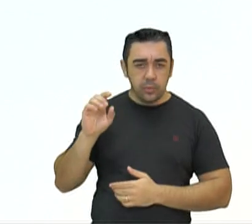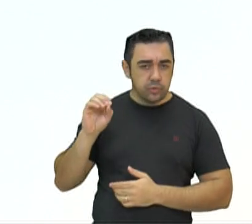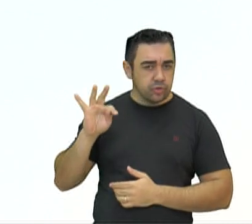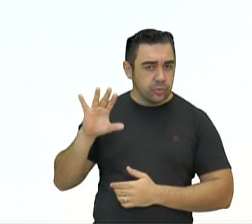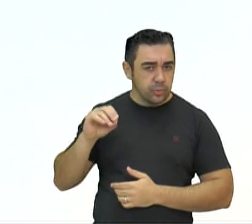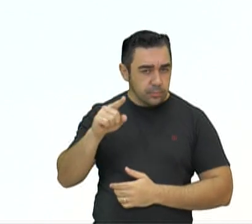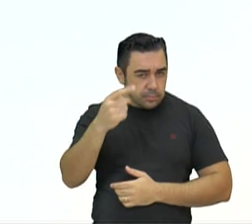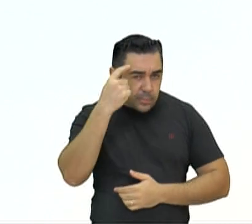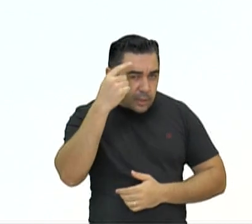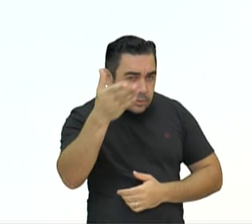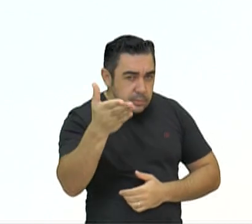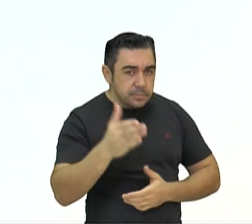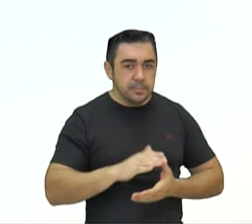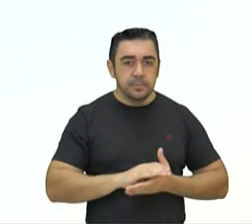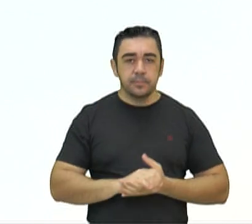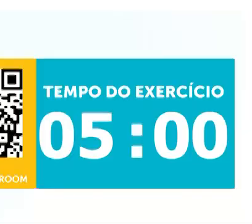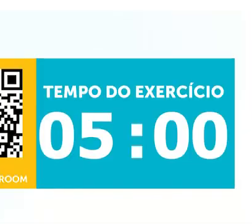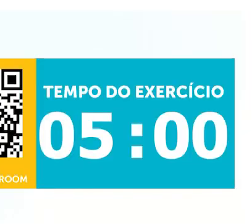pouco sobre isso?